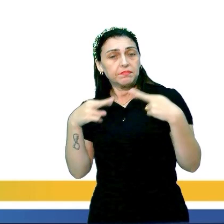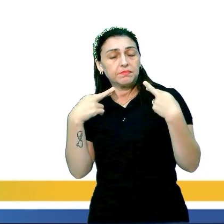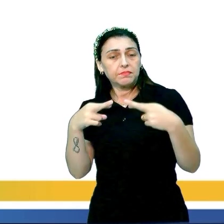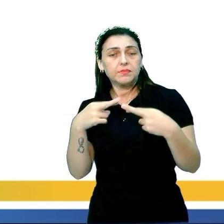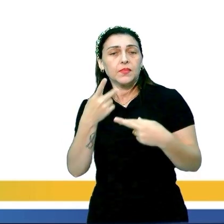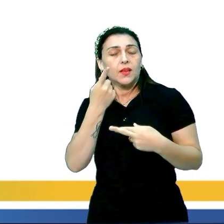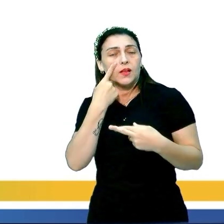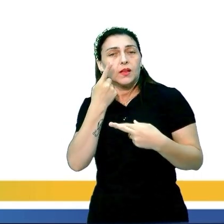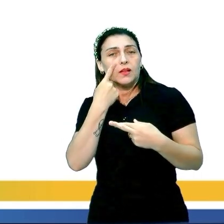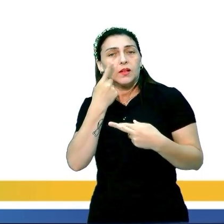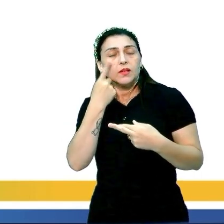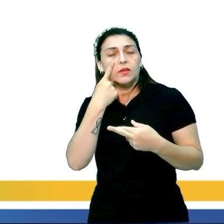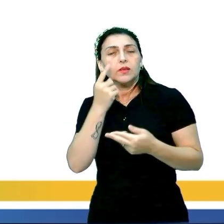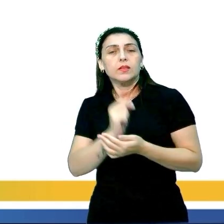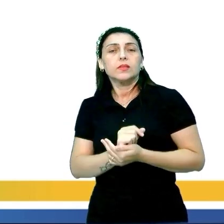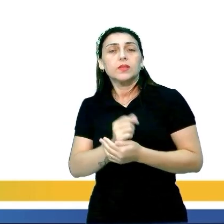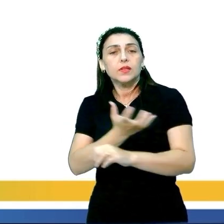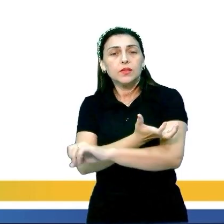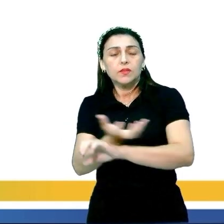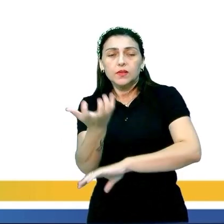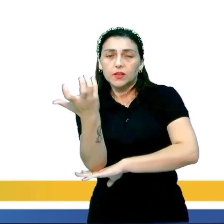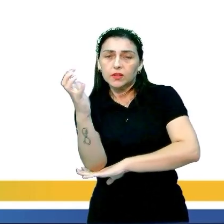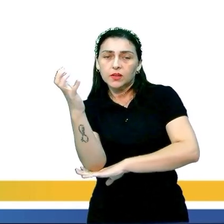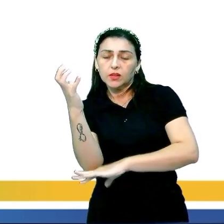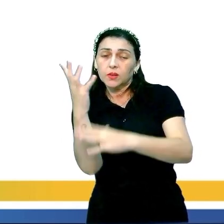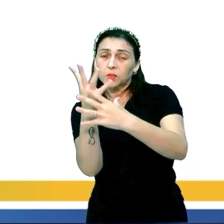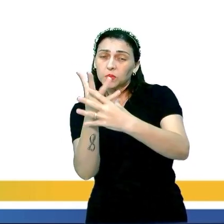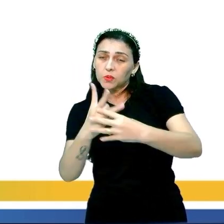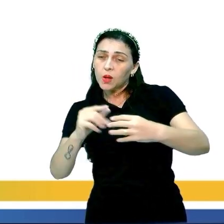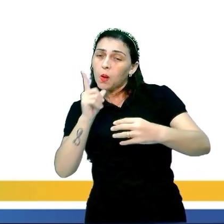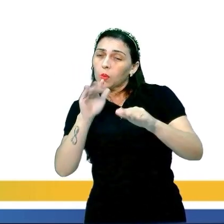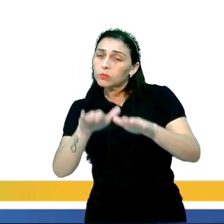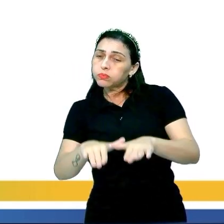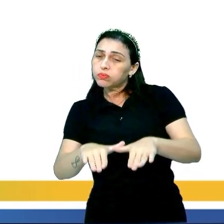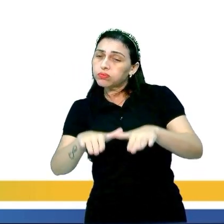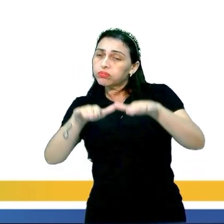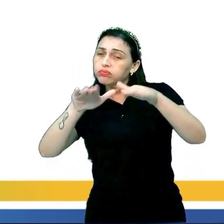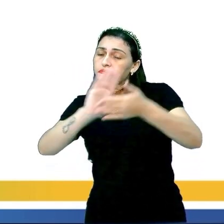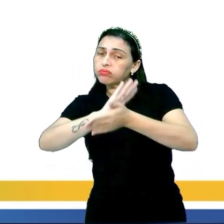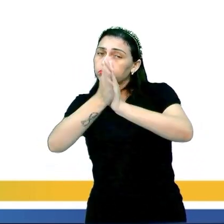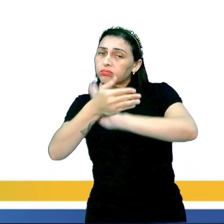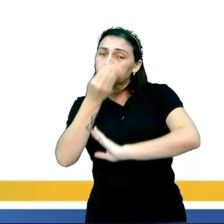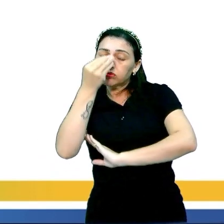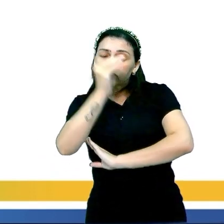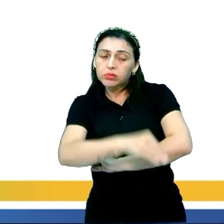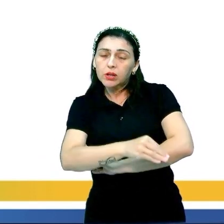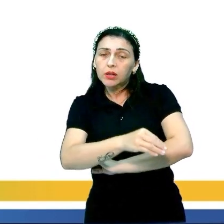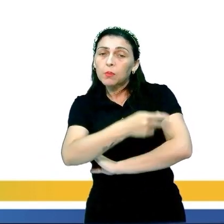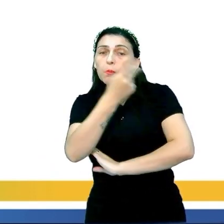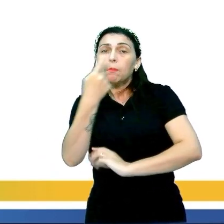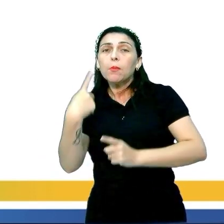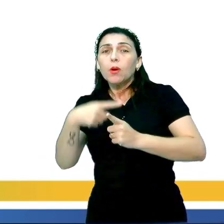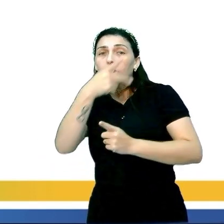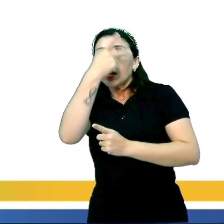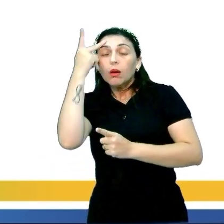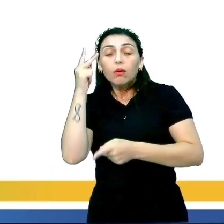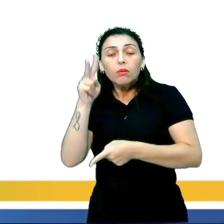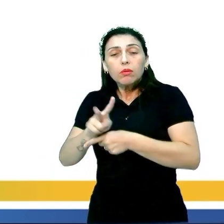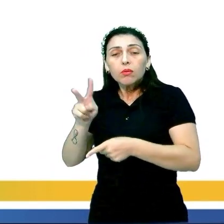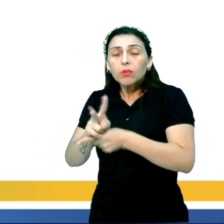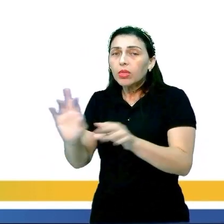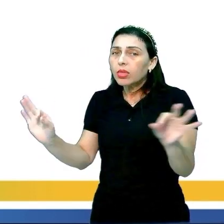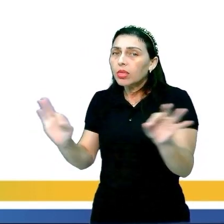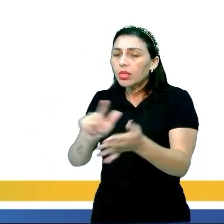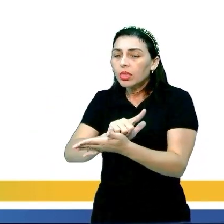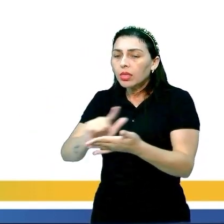né? Olha, ele fala ali de vegetação desaparecida pelas inundações, apagado pelo abandono. Então, ele vai relatando aí,